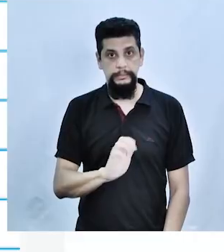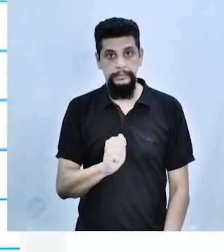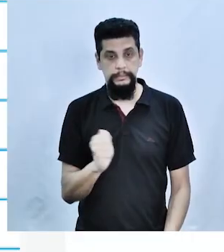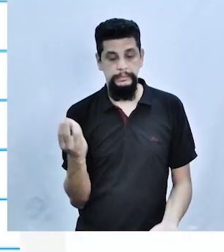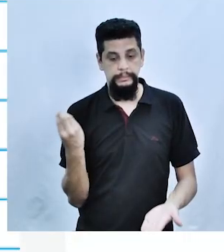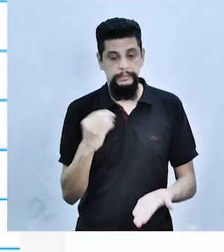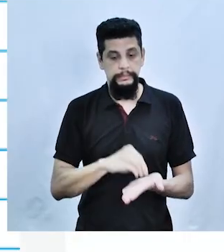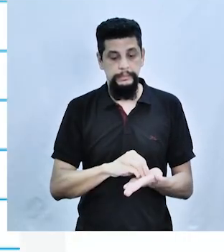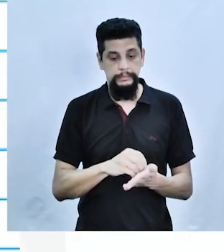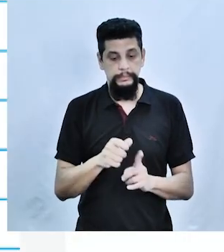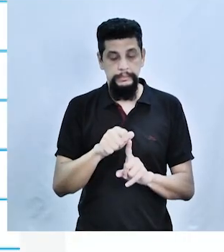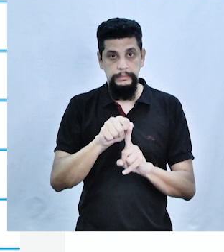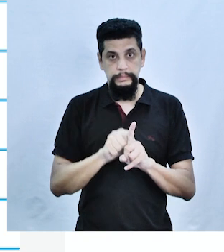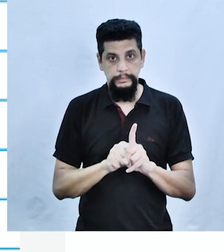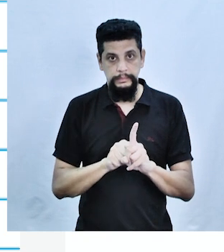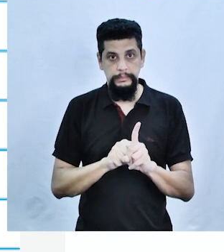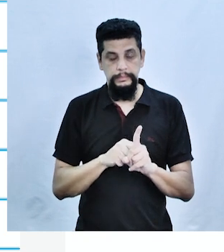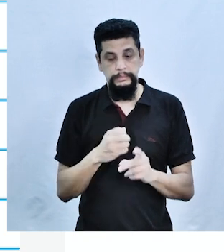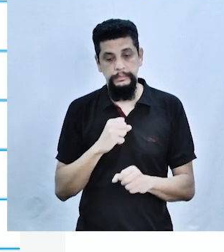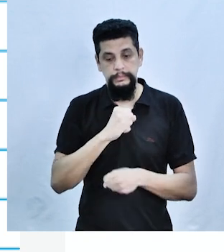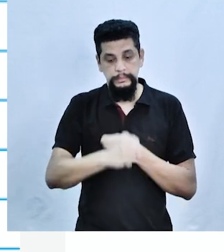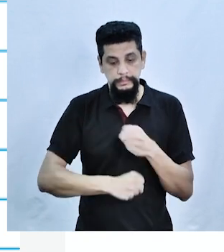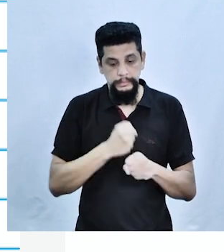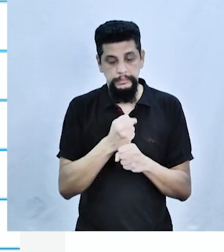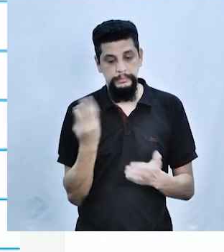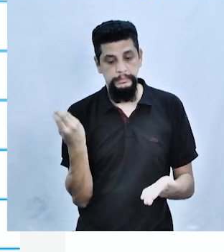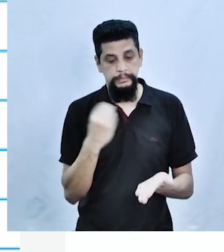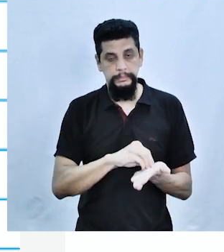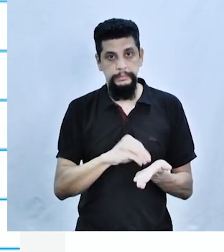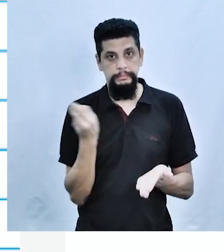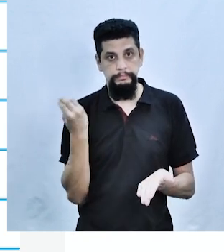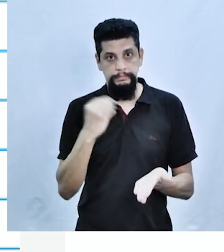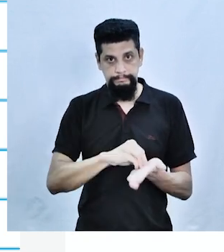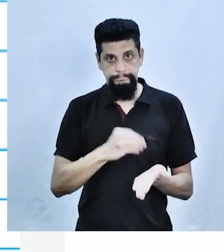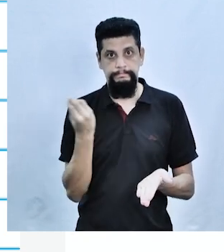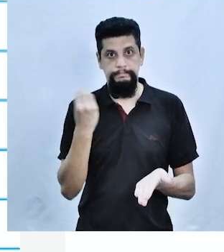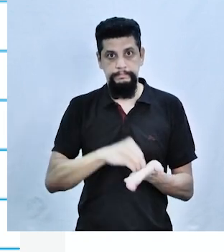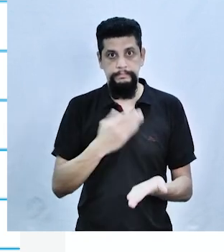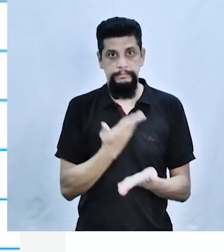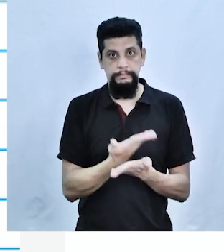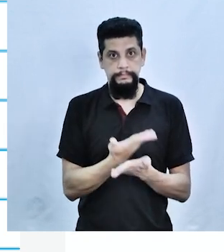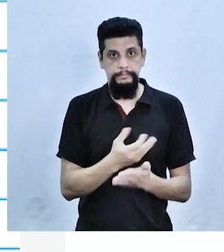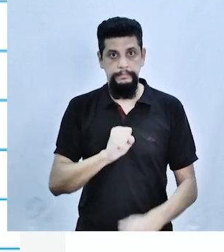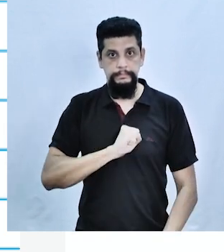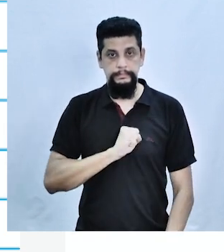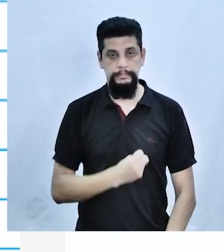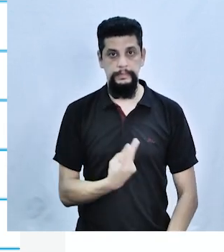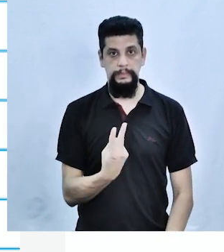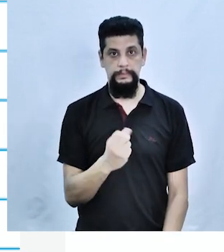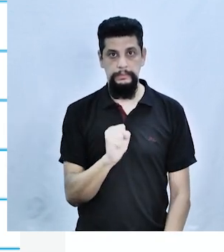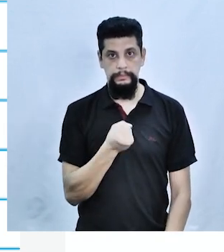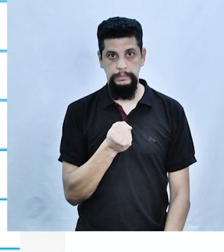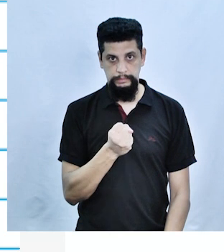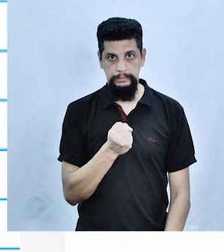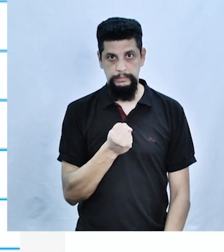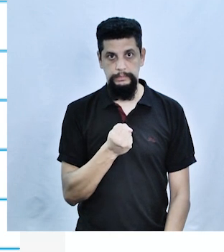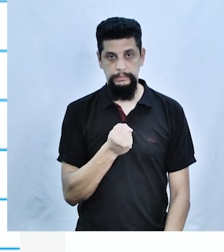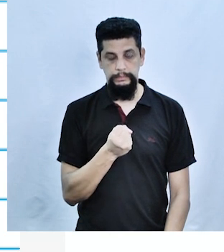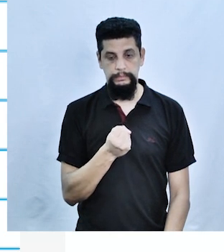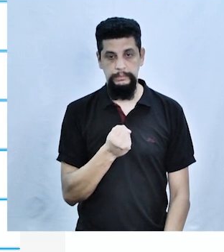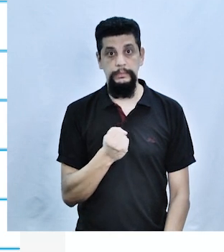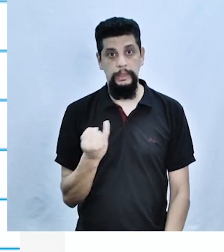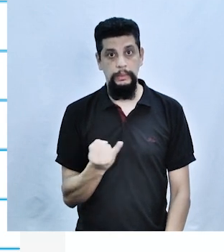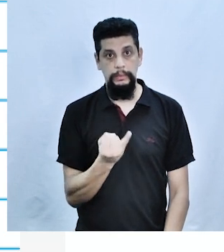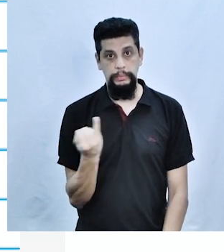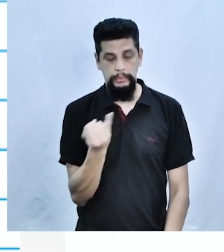o mês e o ano que nós estamos realizando essa tarefa de hoje, tá? Nós estamos na aula 28, um dado importante para